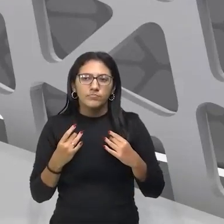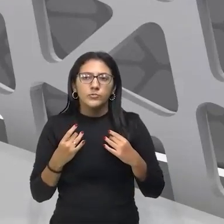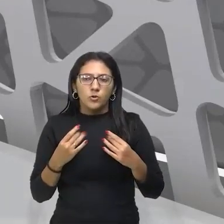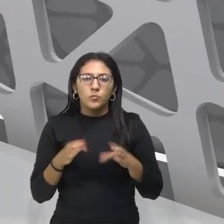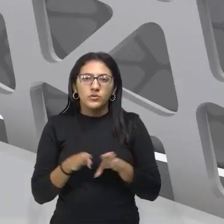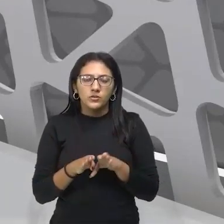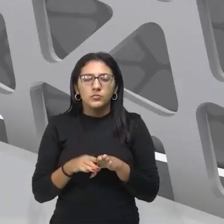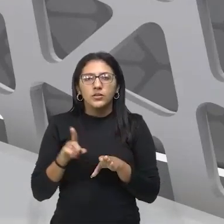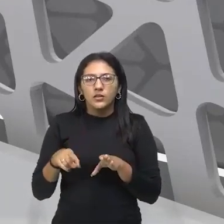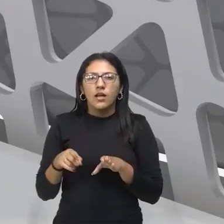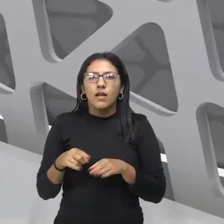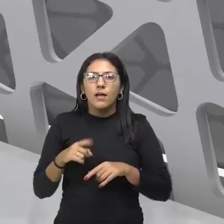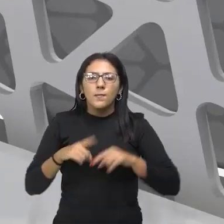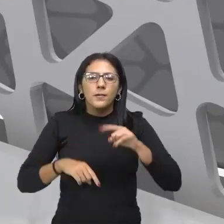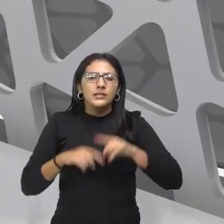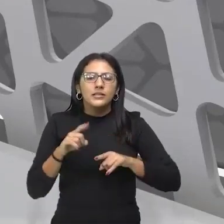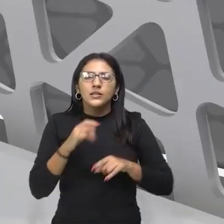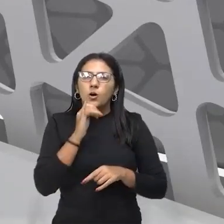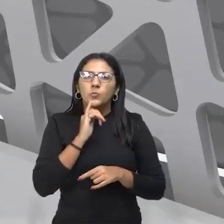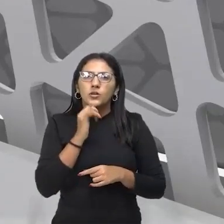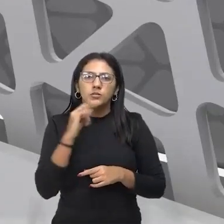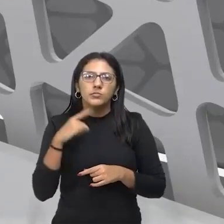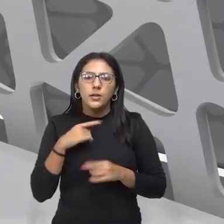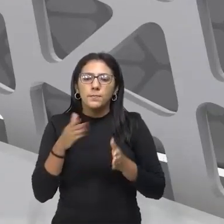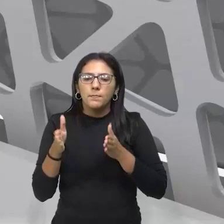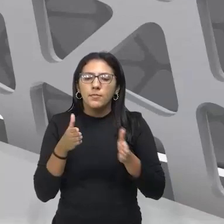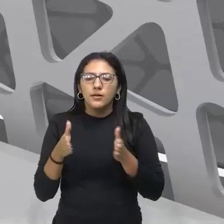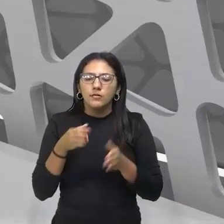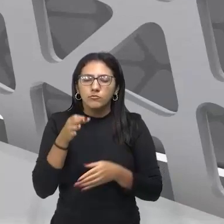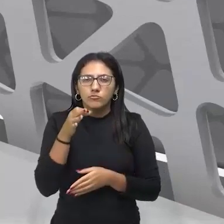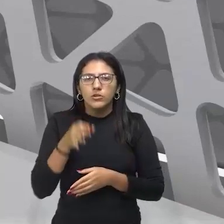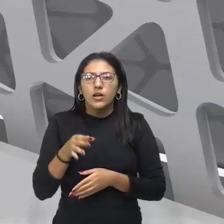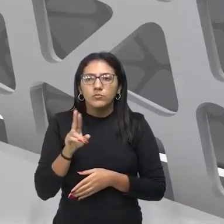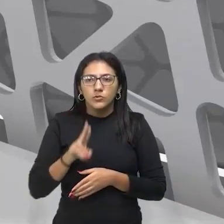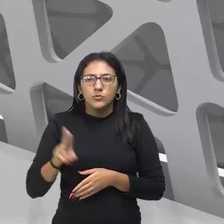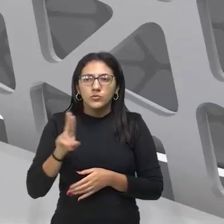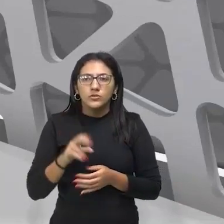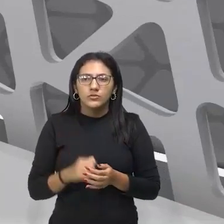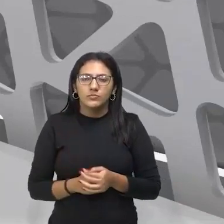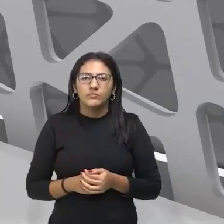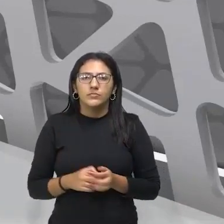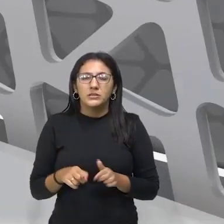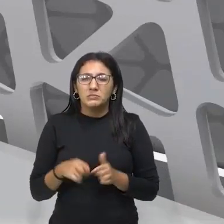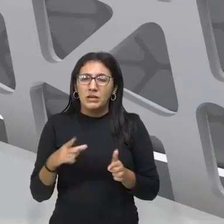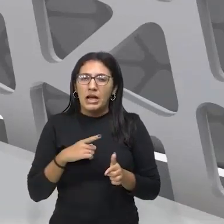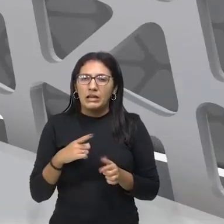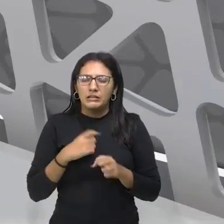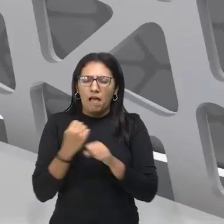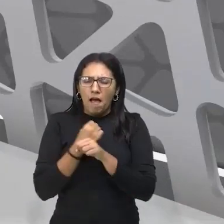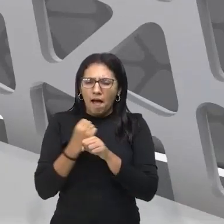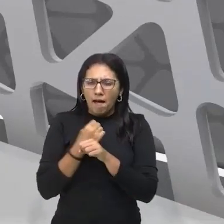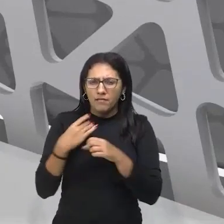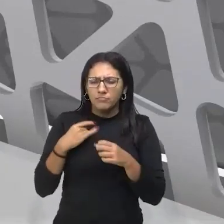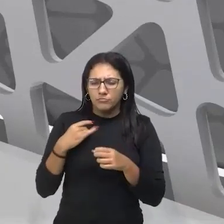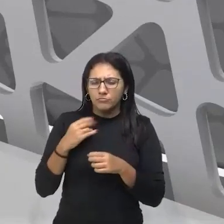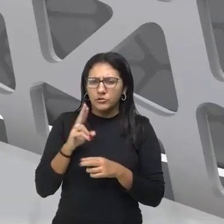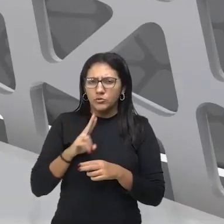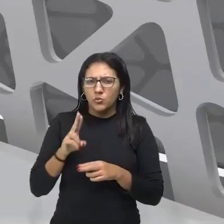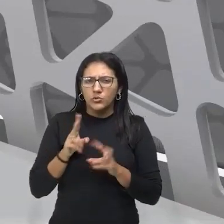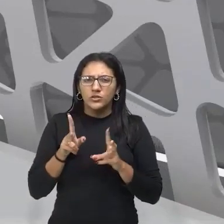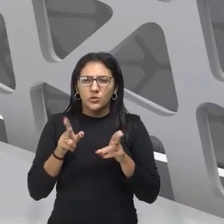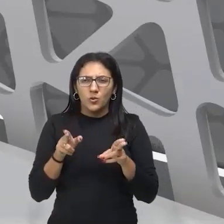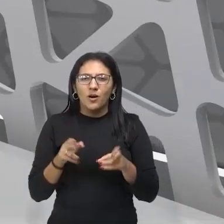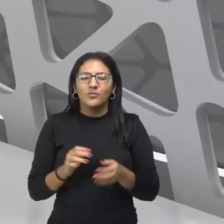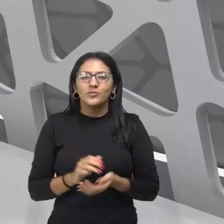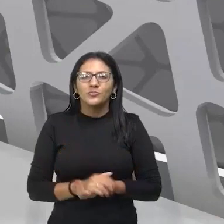aí o alimento, é a roupa da gente, por exemplo. É um exemplo de bem não durável. Ela tem um prazo de validade para ser usada,